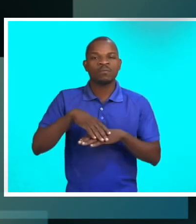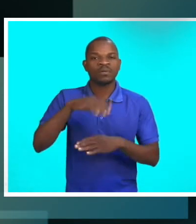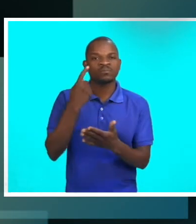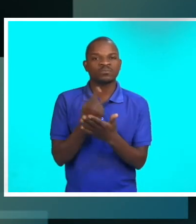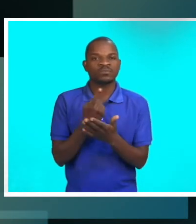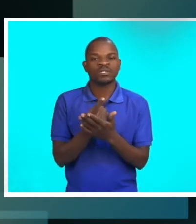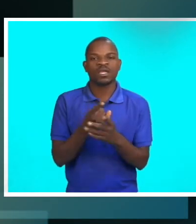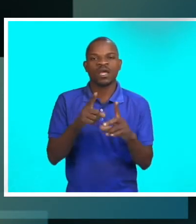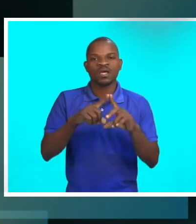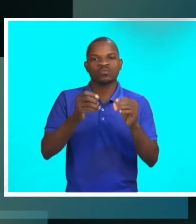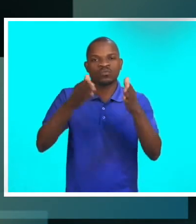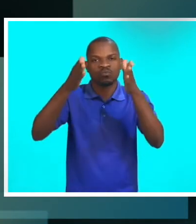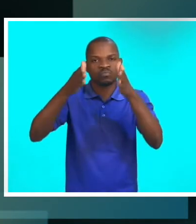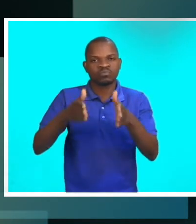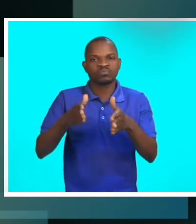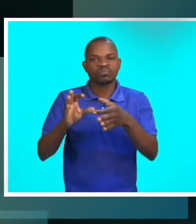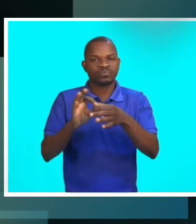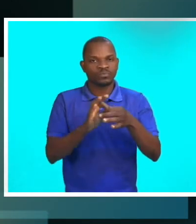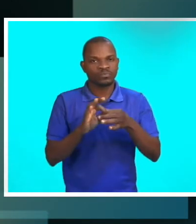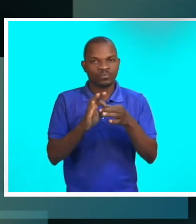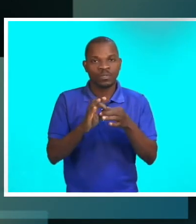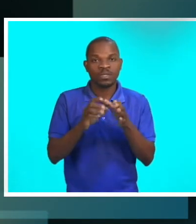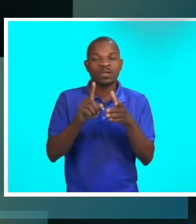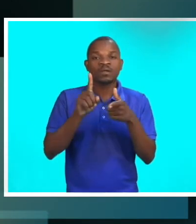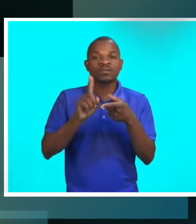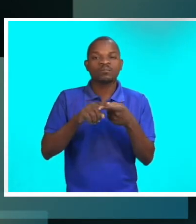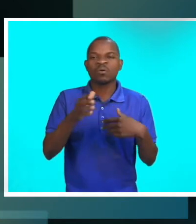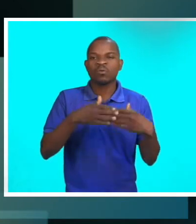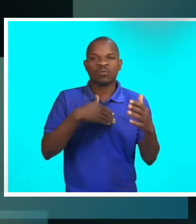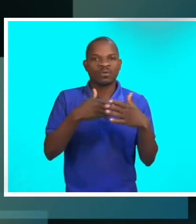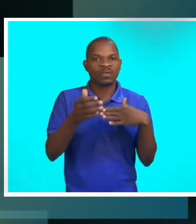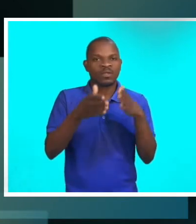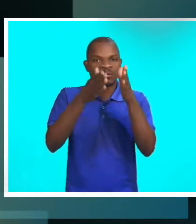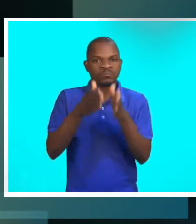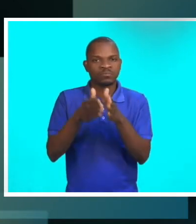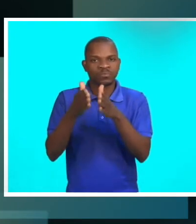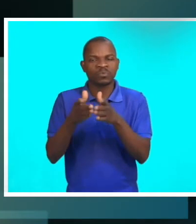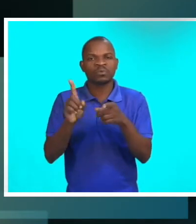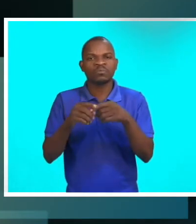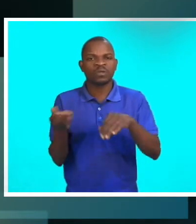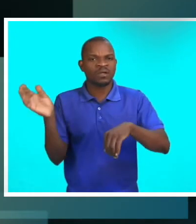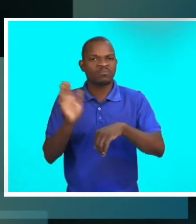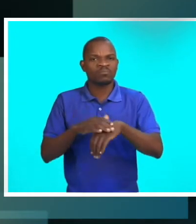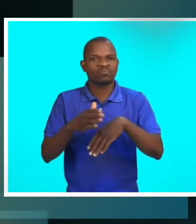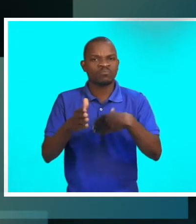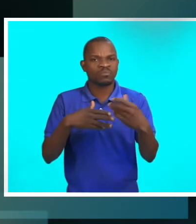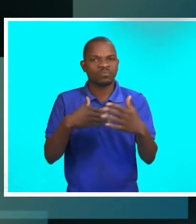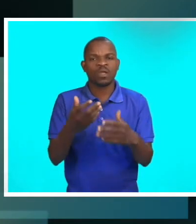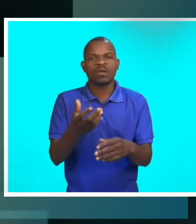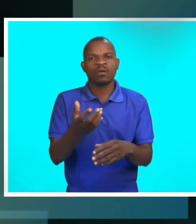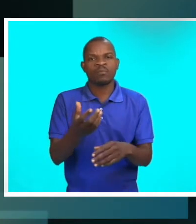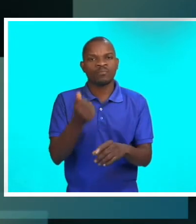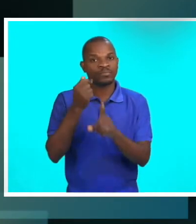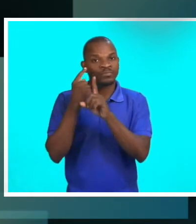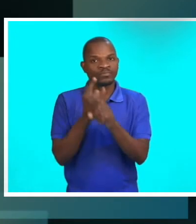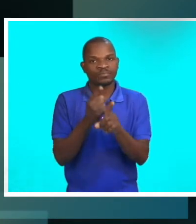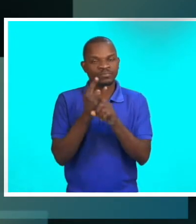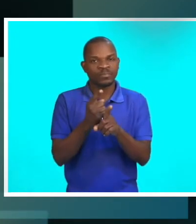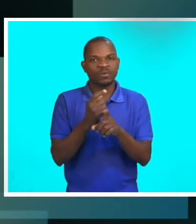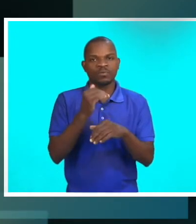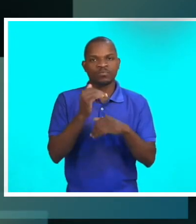o humanismo. Então, todo tipo de pessoas, qualquer tipo de habilidade que tiverem, possam participar para fazer